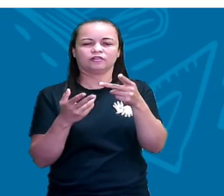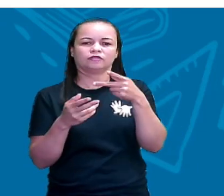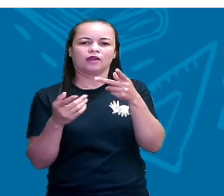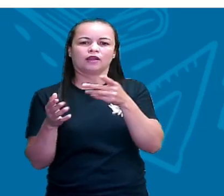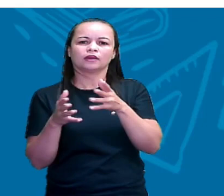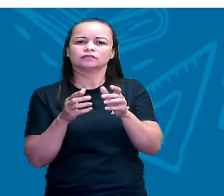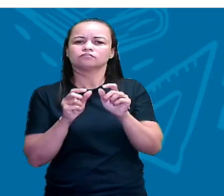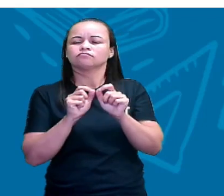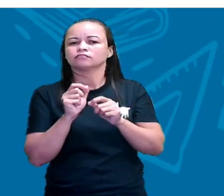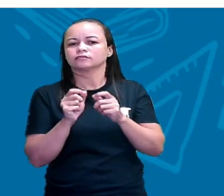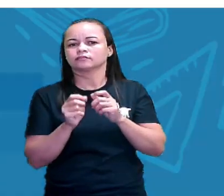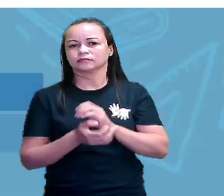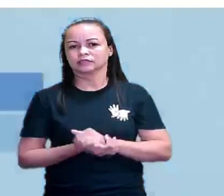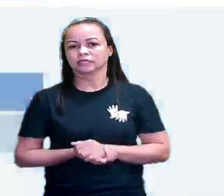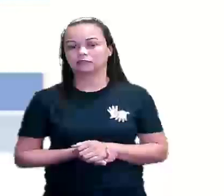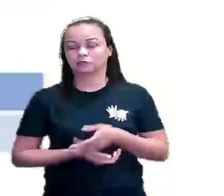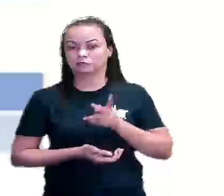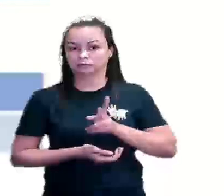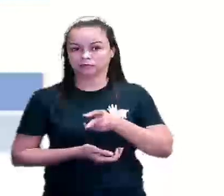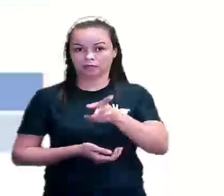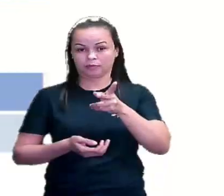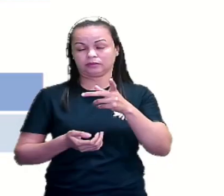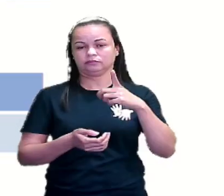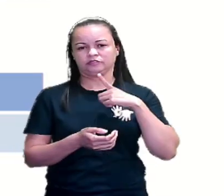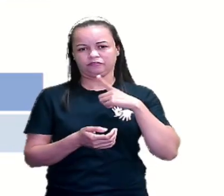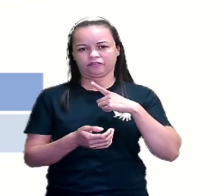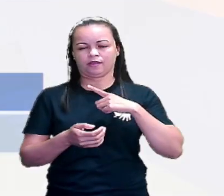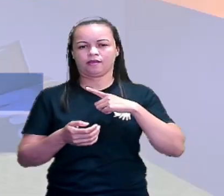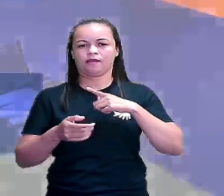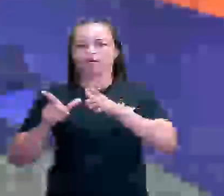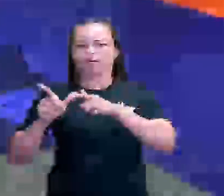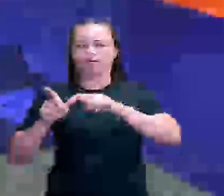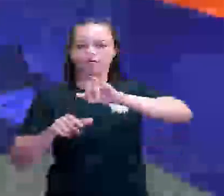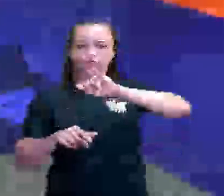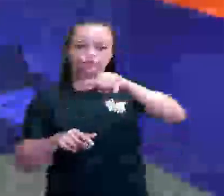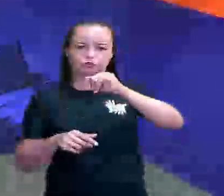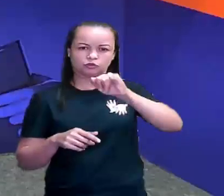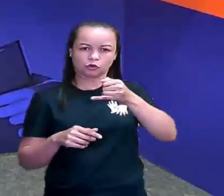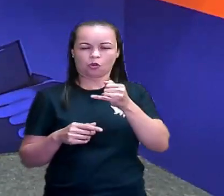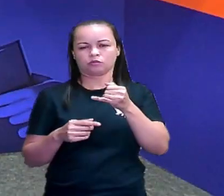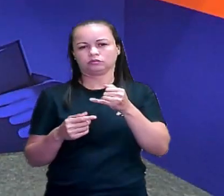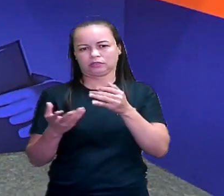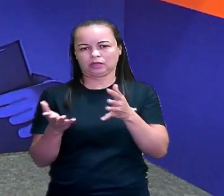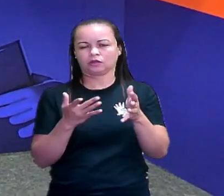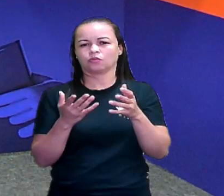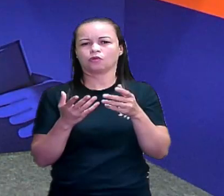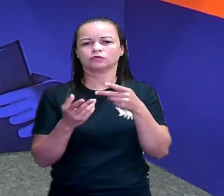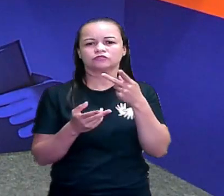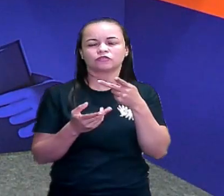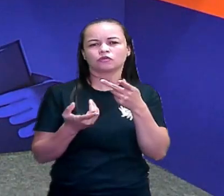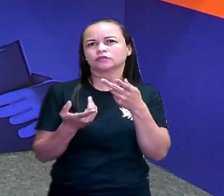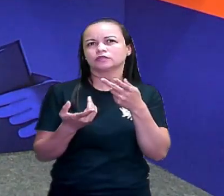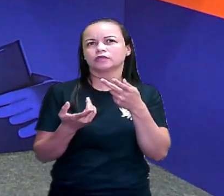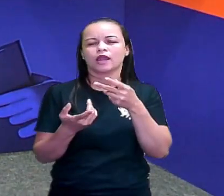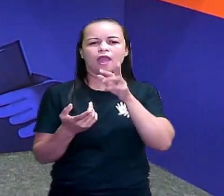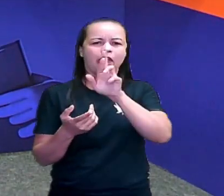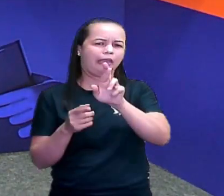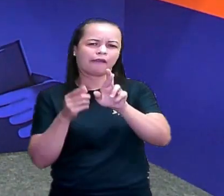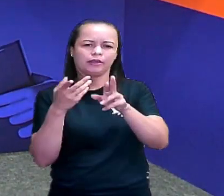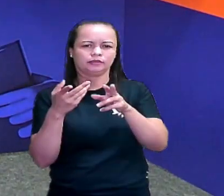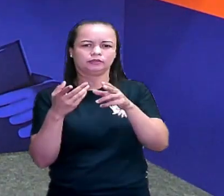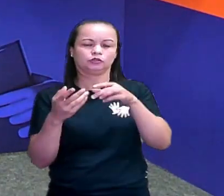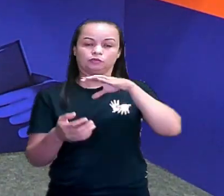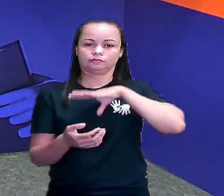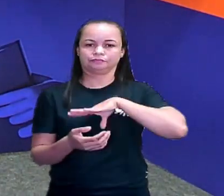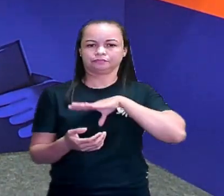Então, sempre que a gente tiver a letra J, a gente vai pronunciar como se fosse o nosso R da língua